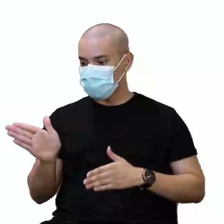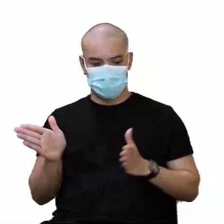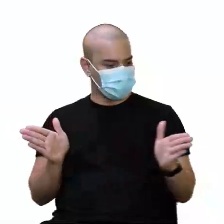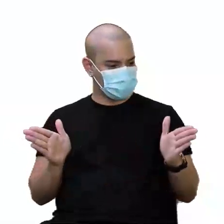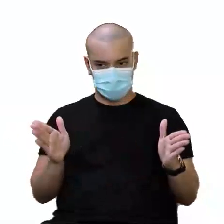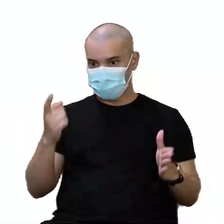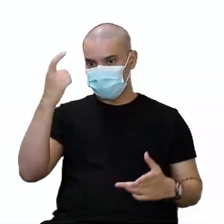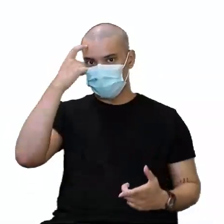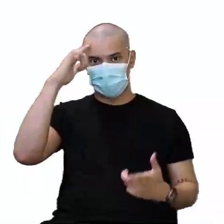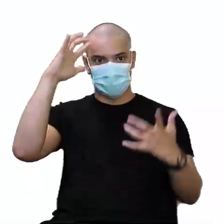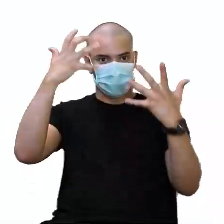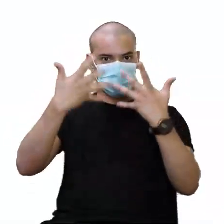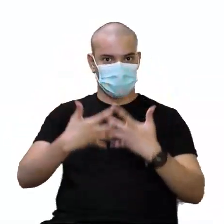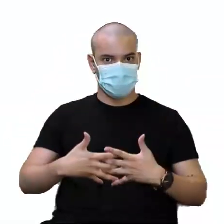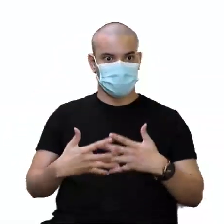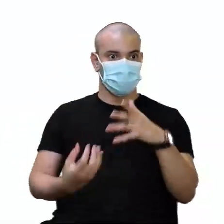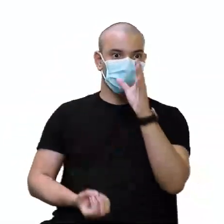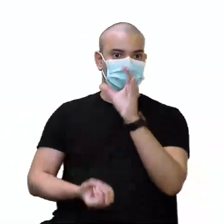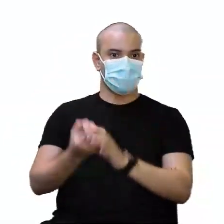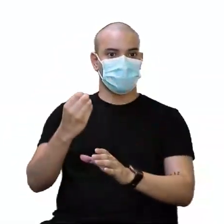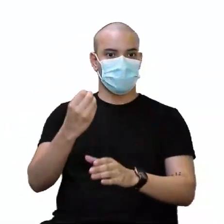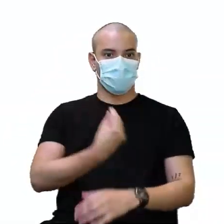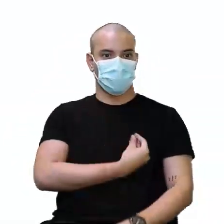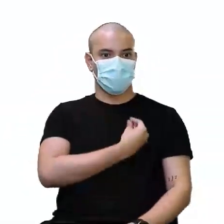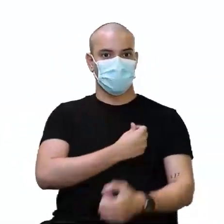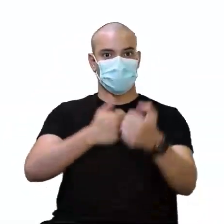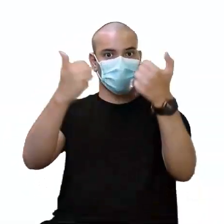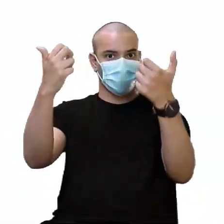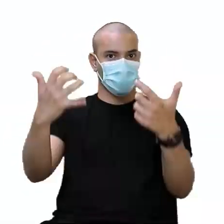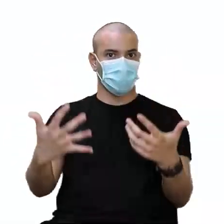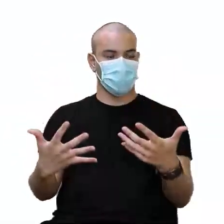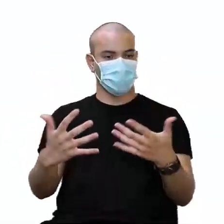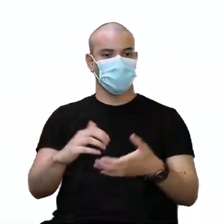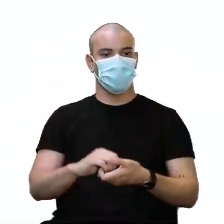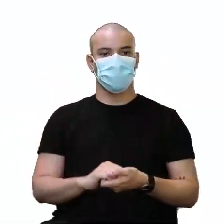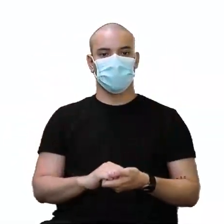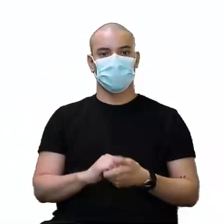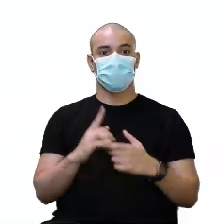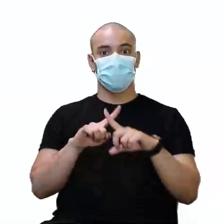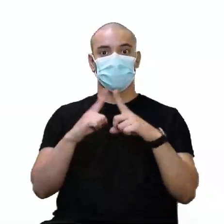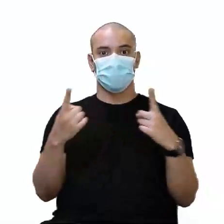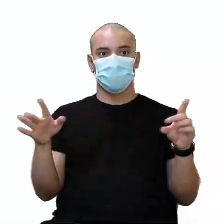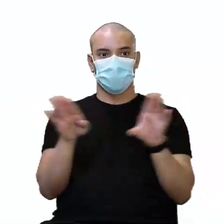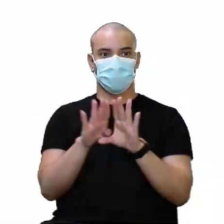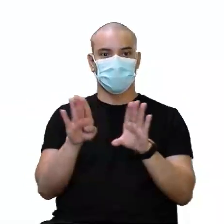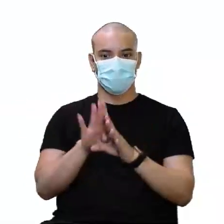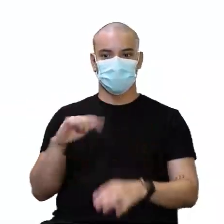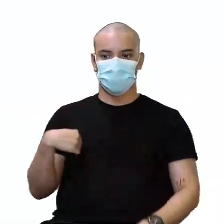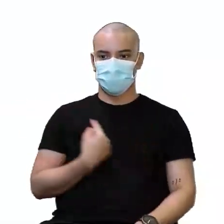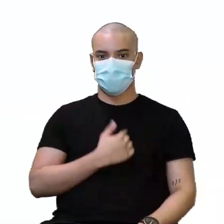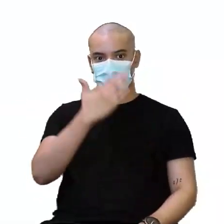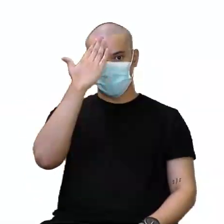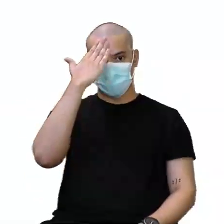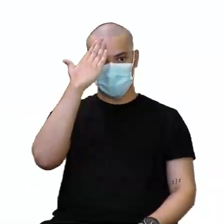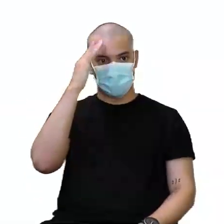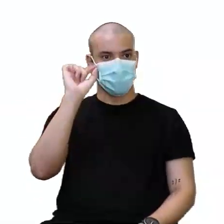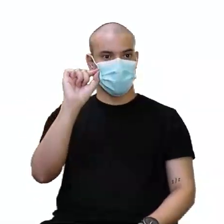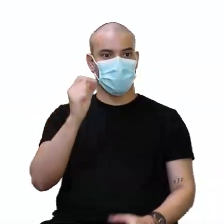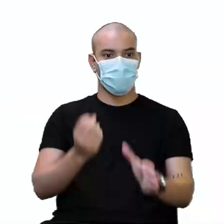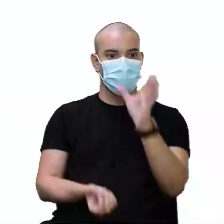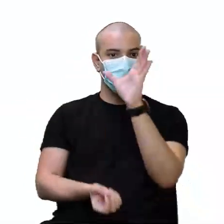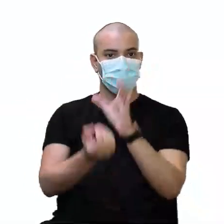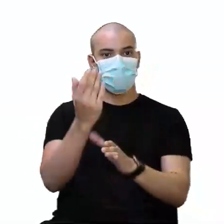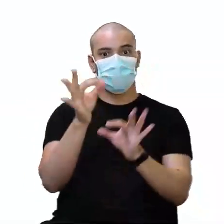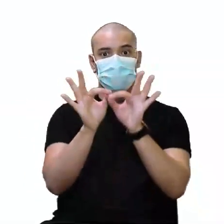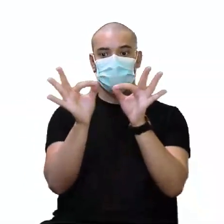de evolução, tá? Para a origem da vida explicar aí o surgimento dessas células. Mas a gente sabe que surgiram de